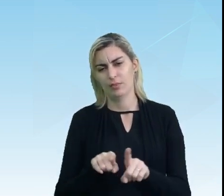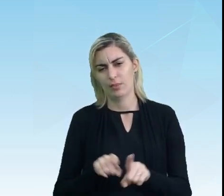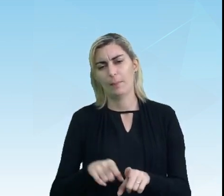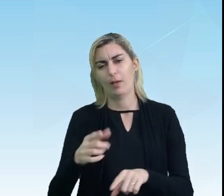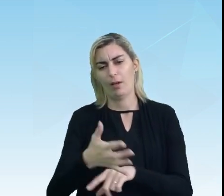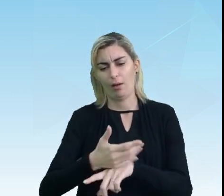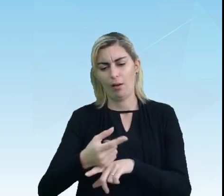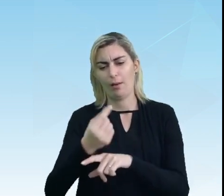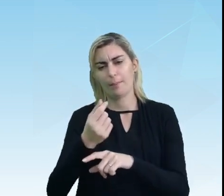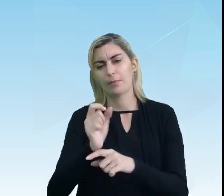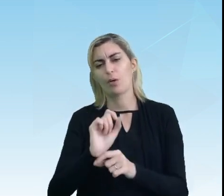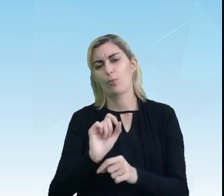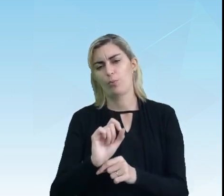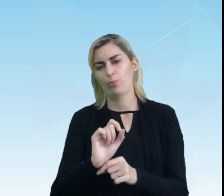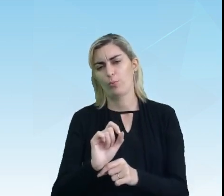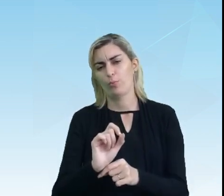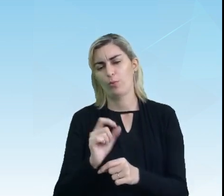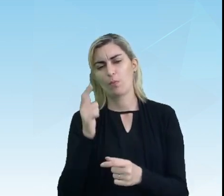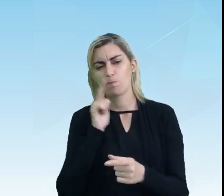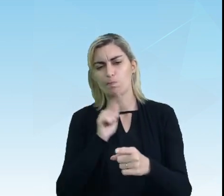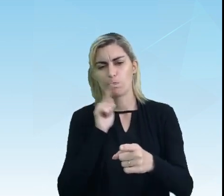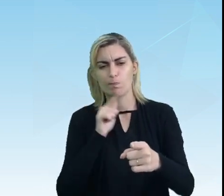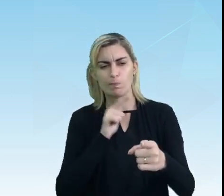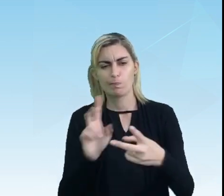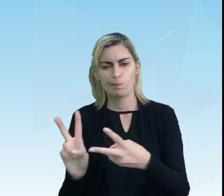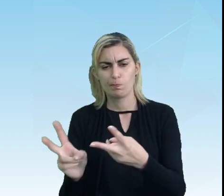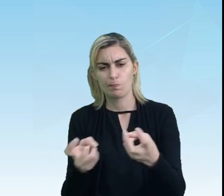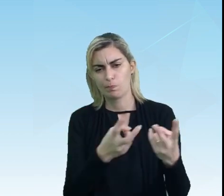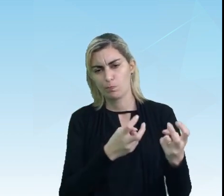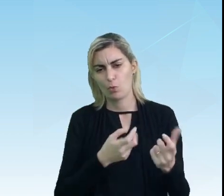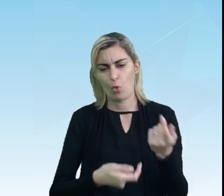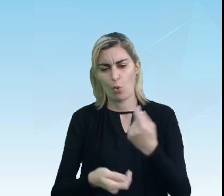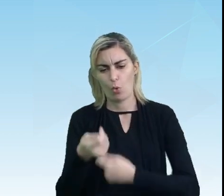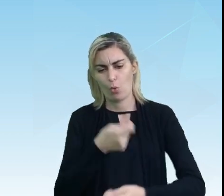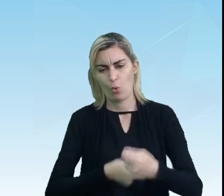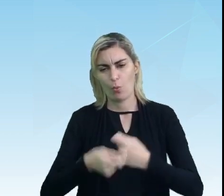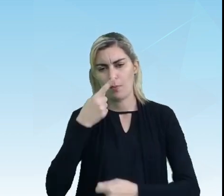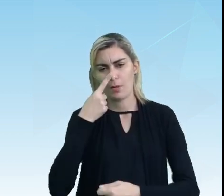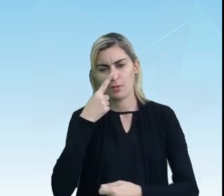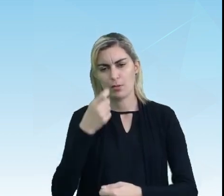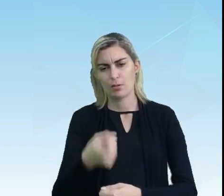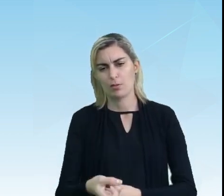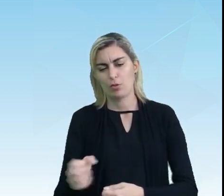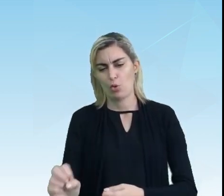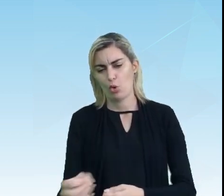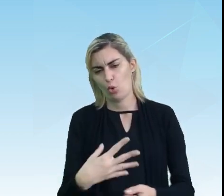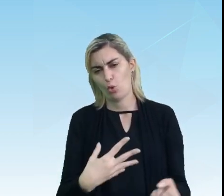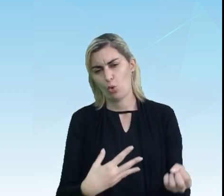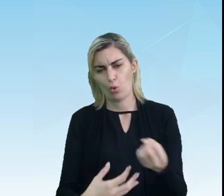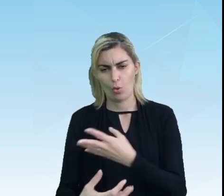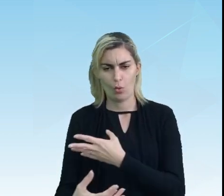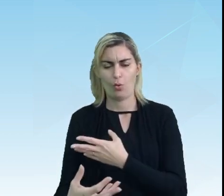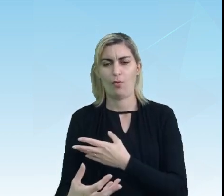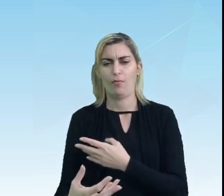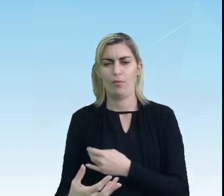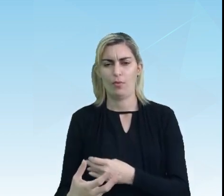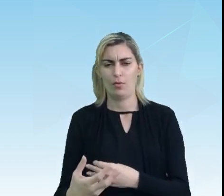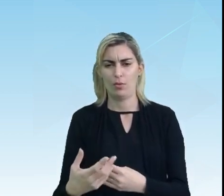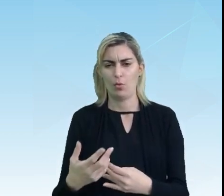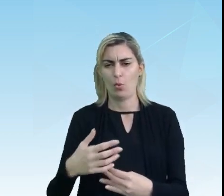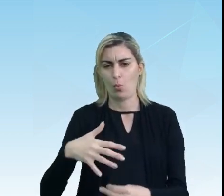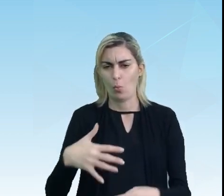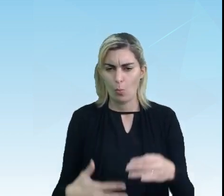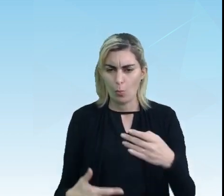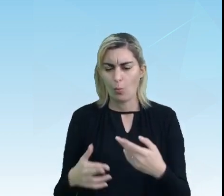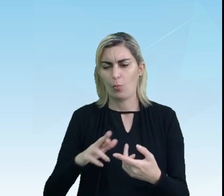a saída é lucrar com o comércio do lixo, viabilizando novos recursos via